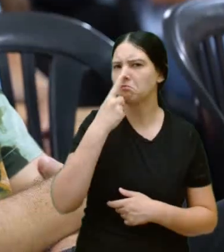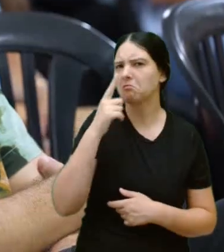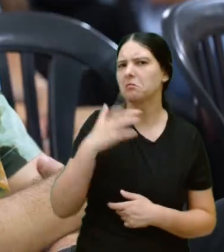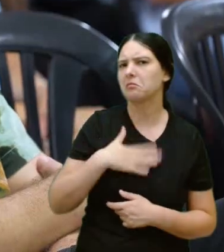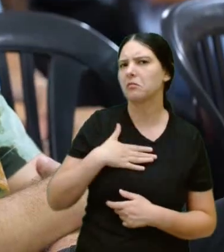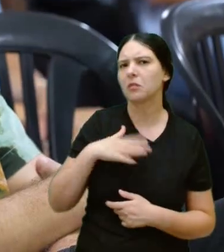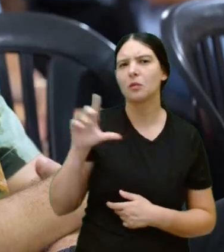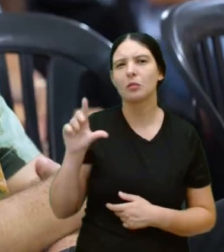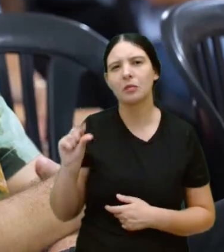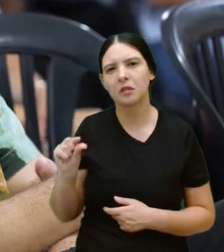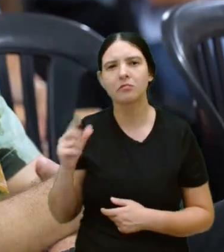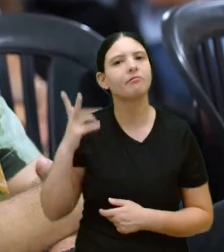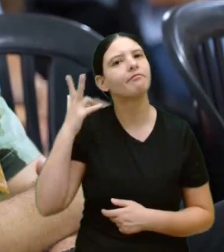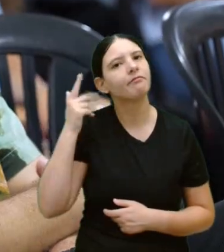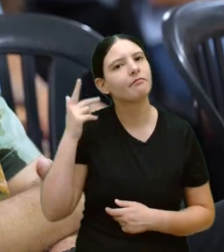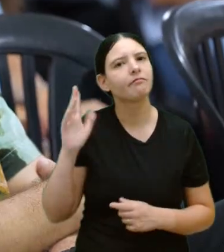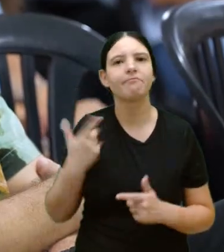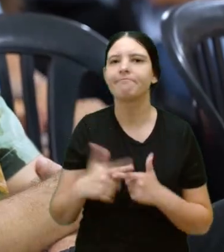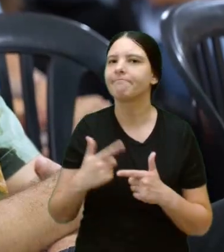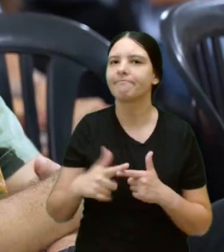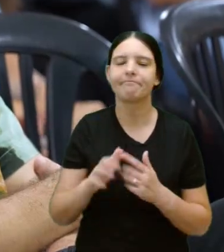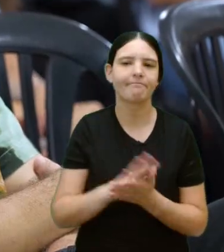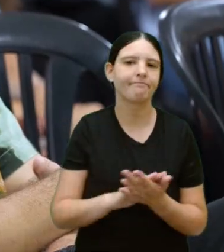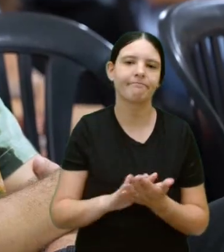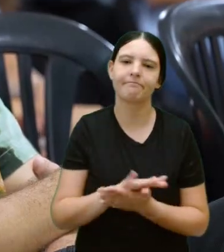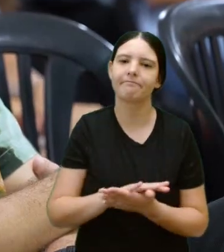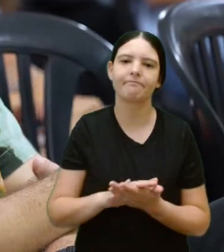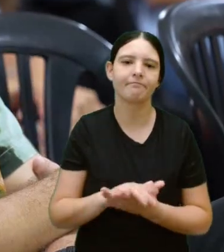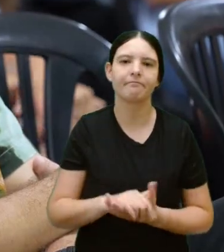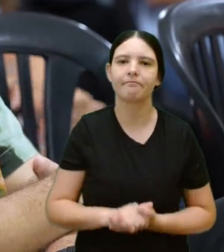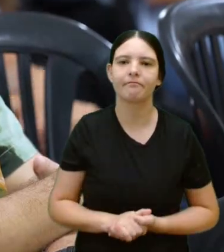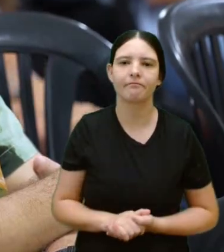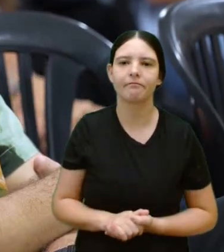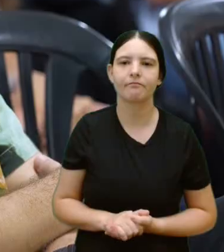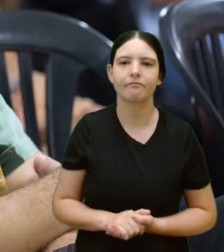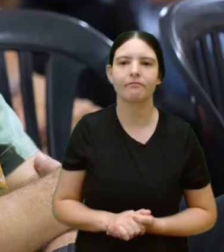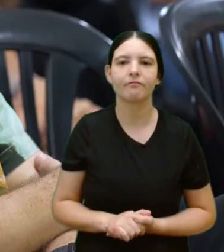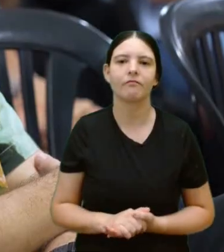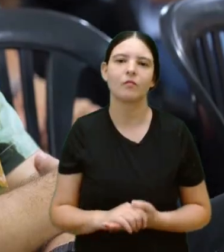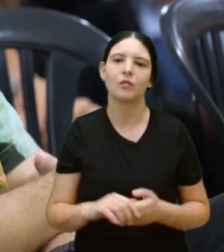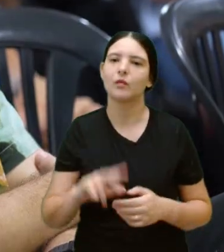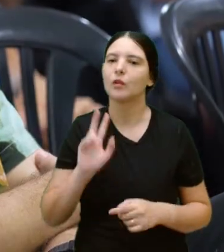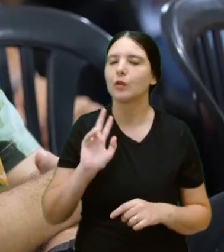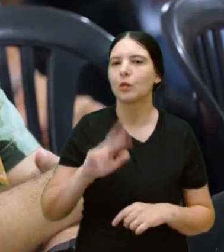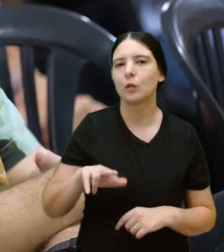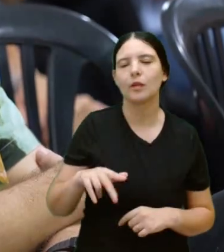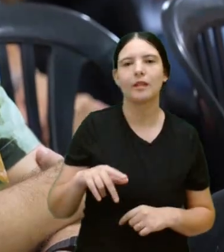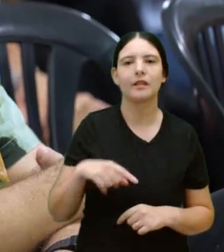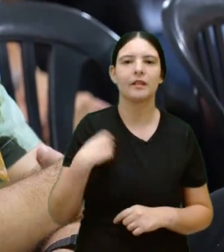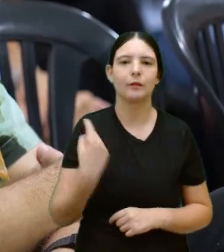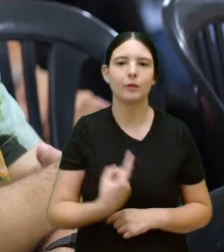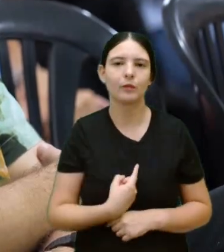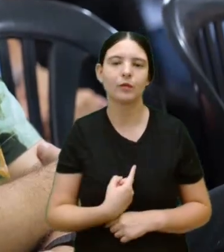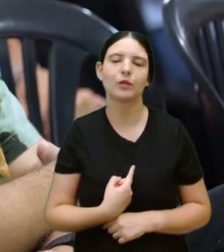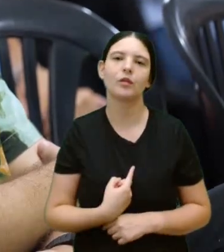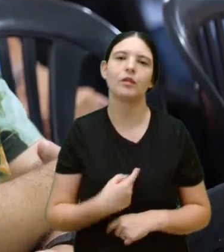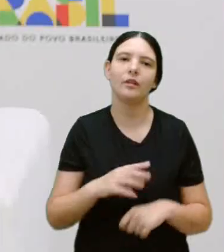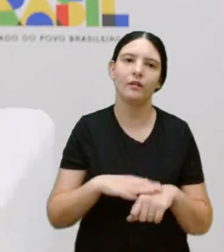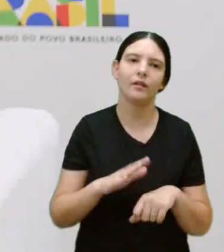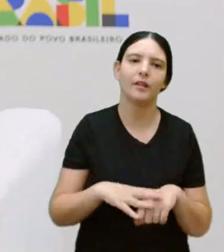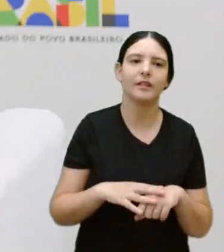natural, sem problema algum, né? Isso não é motivo para a gente fazer nada demais com o